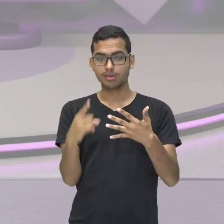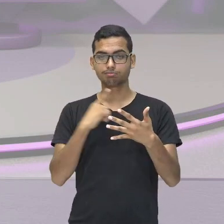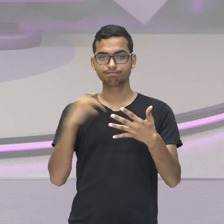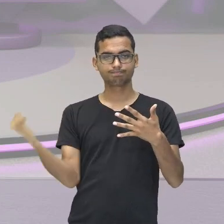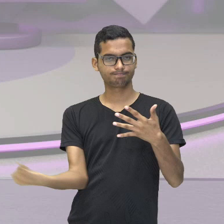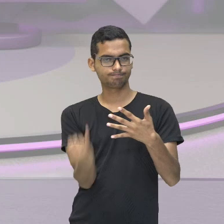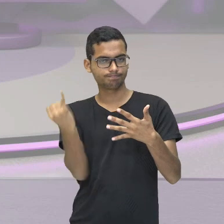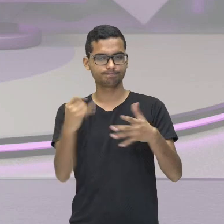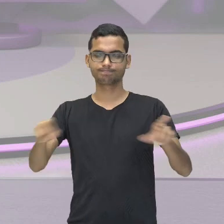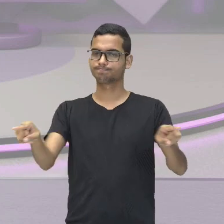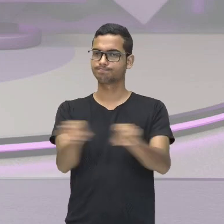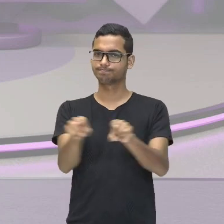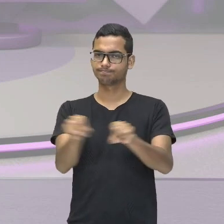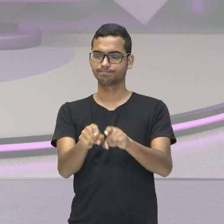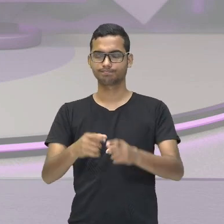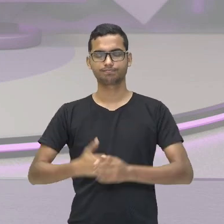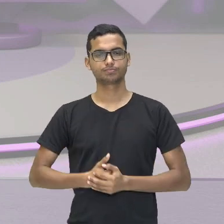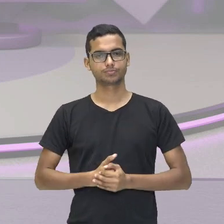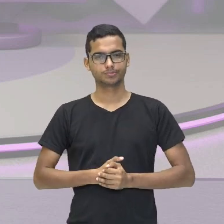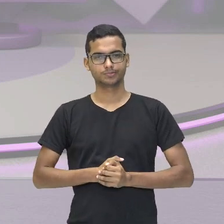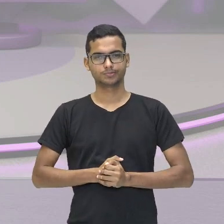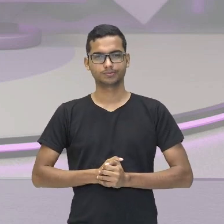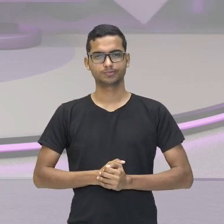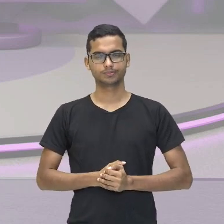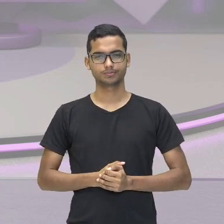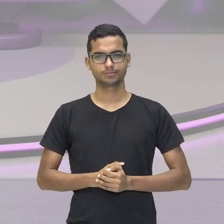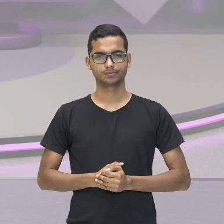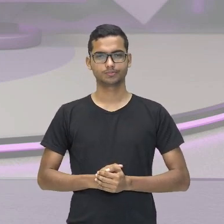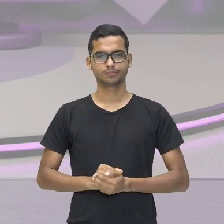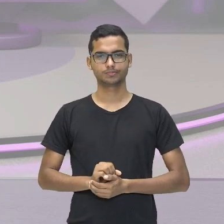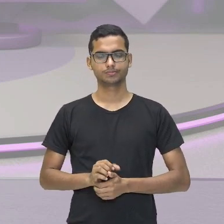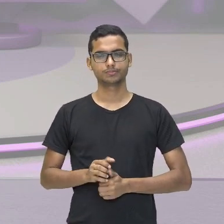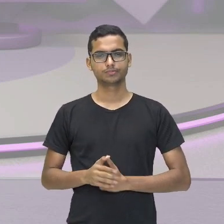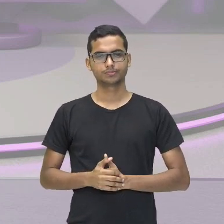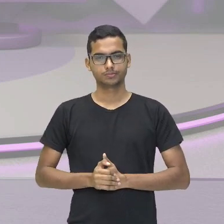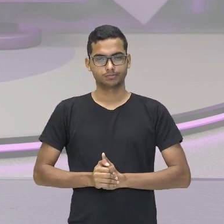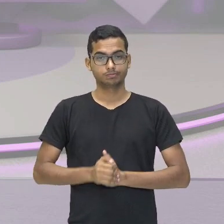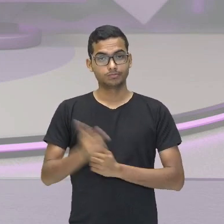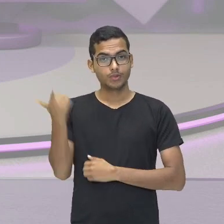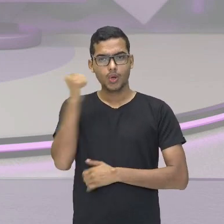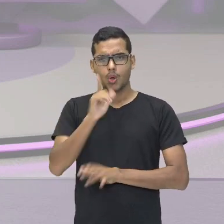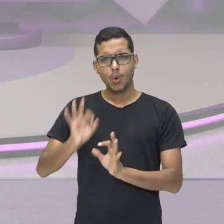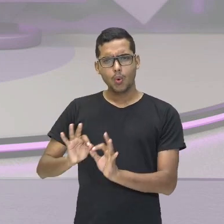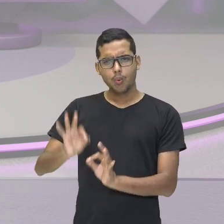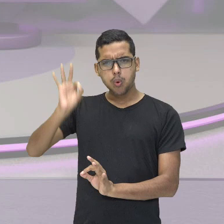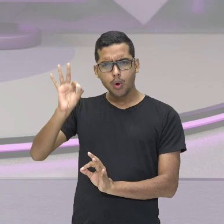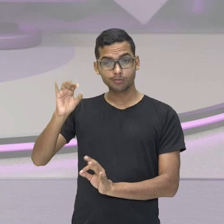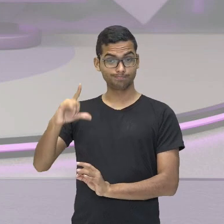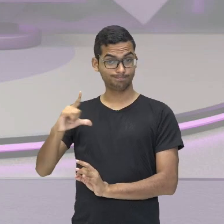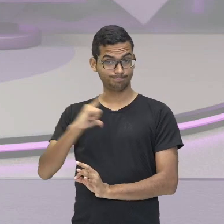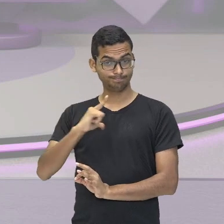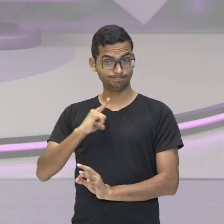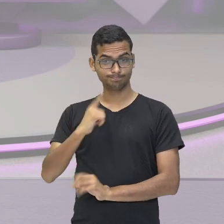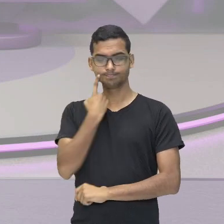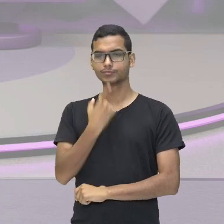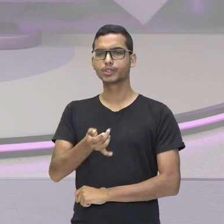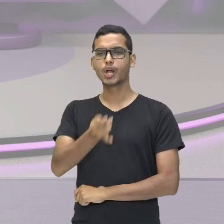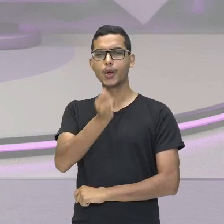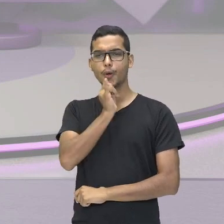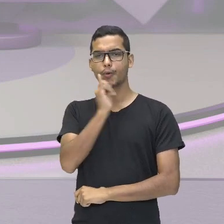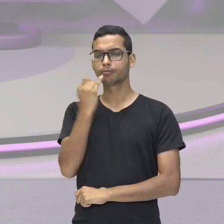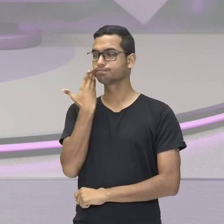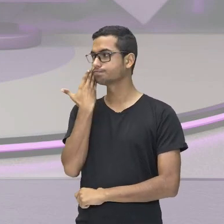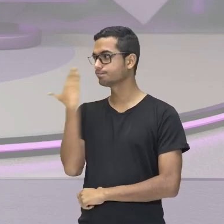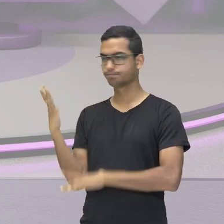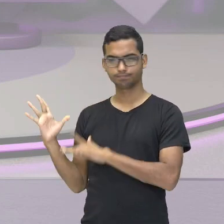tá? Então, para se medir, então, uma distância, né, que está aí no espaço, como, por exemplo, esse contexto